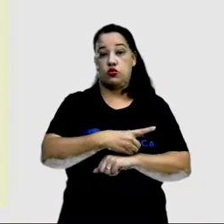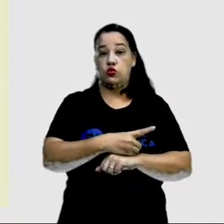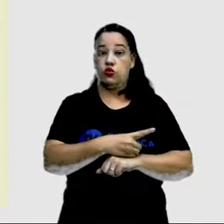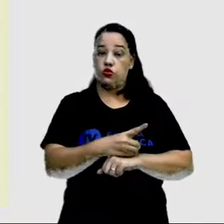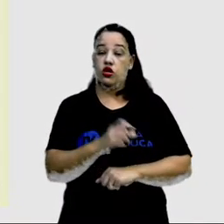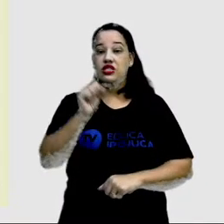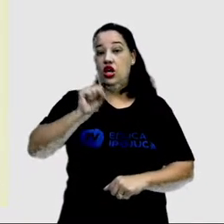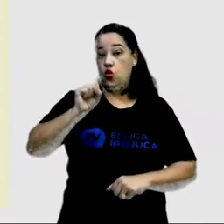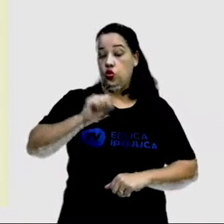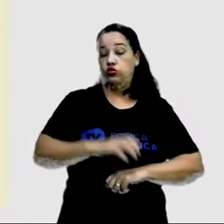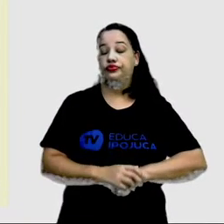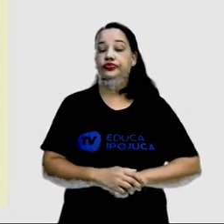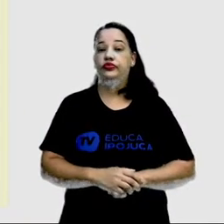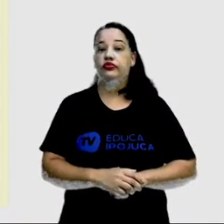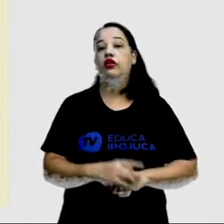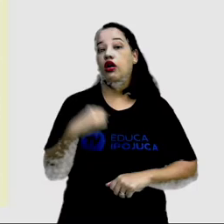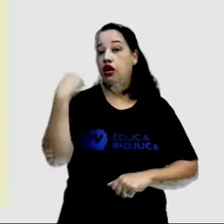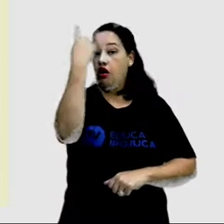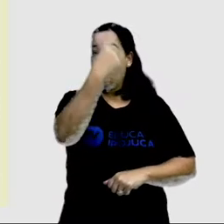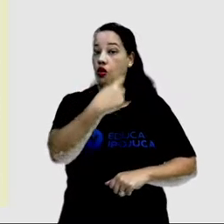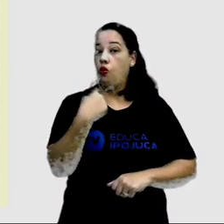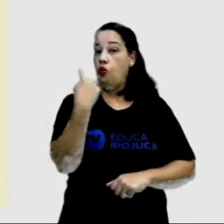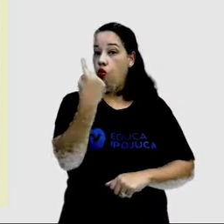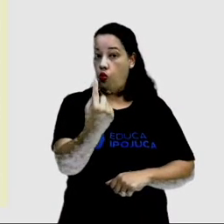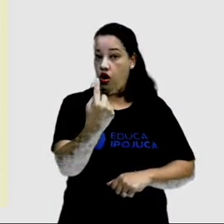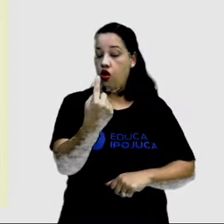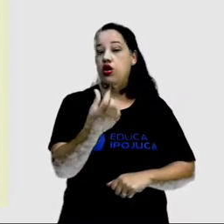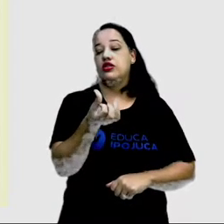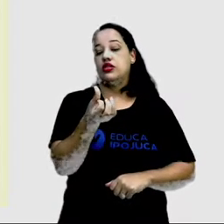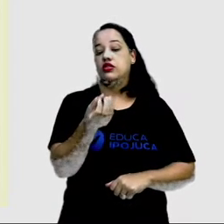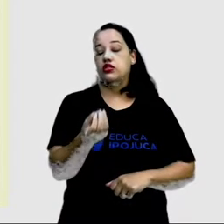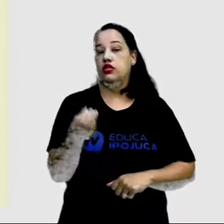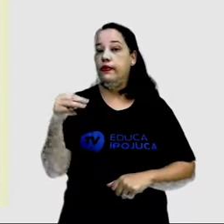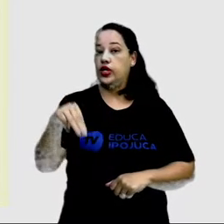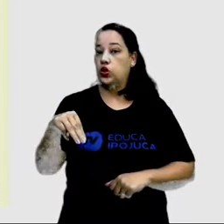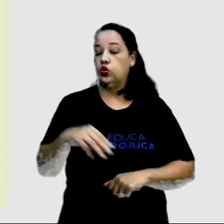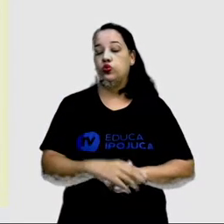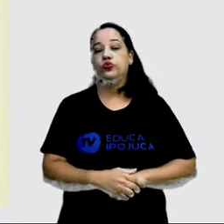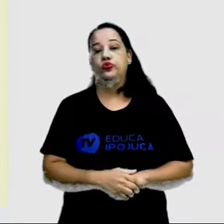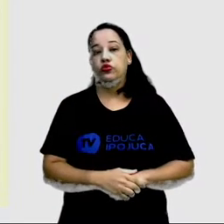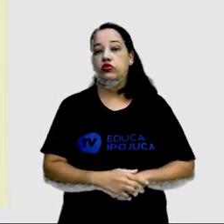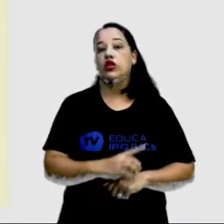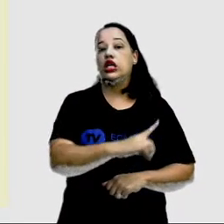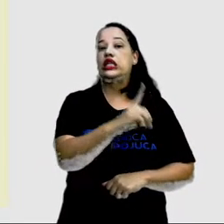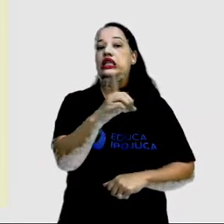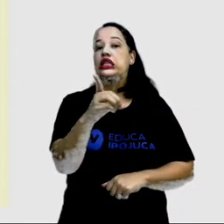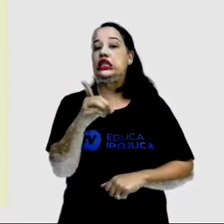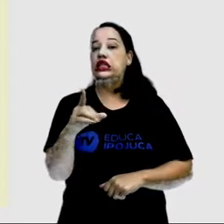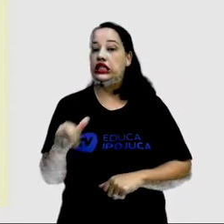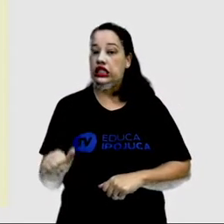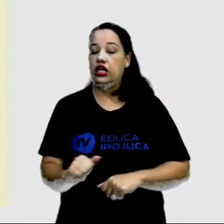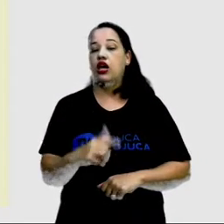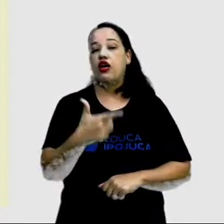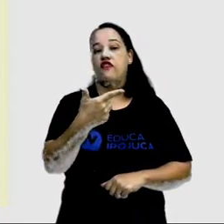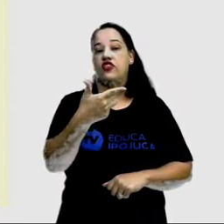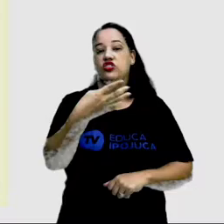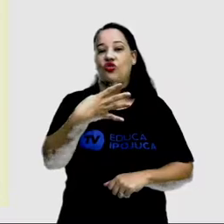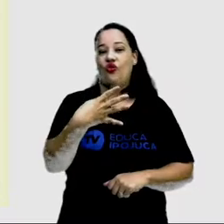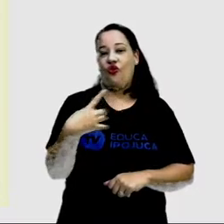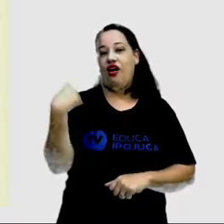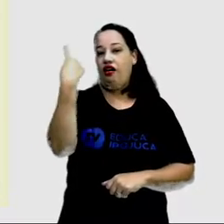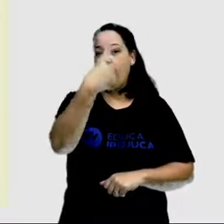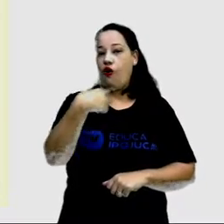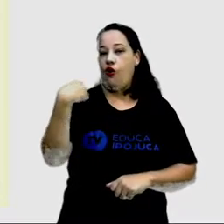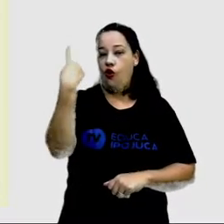Uma hora, que são 60 minutos. Um dia, que tem 24 horas. E uma semana, que